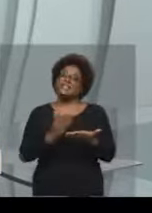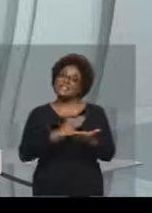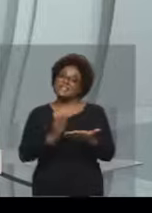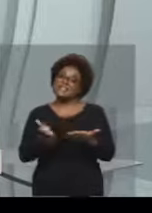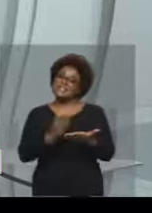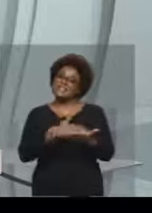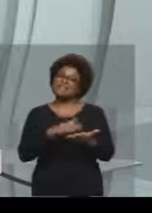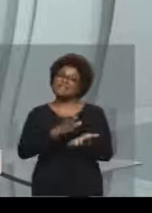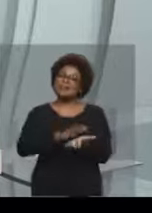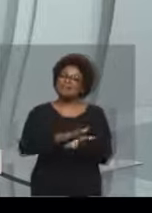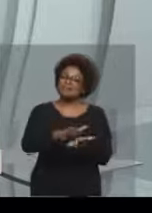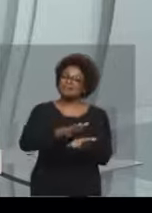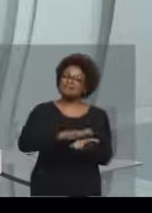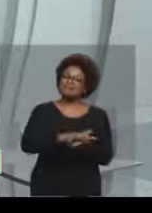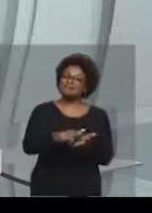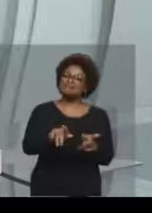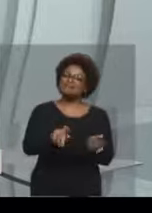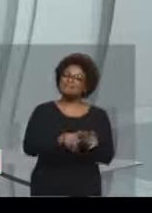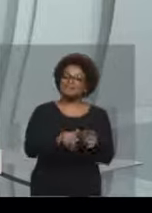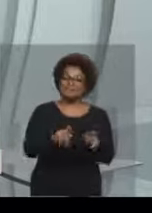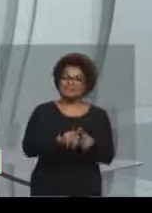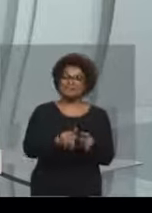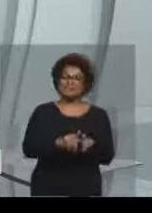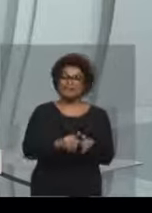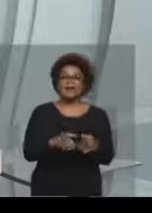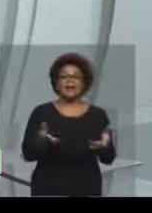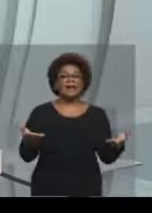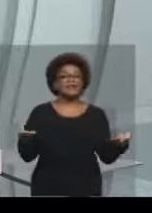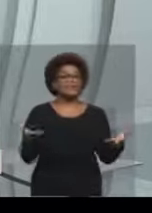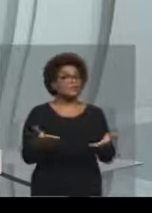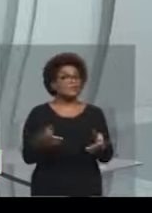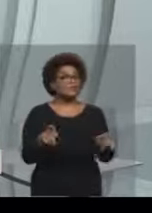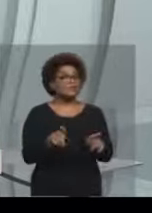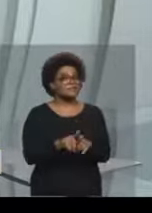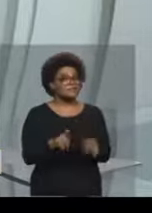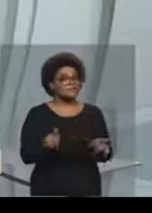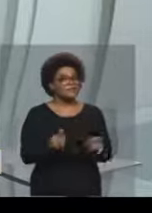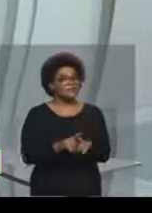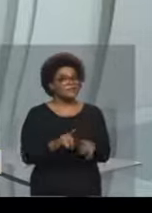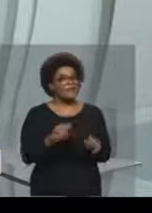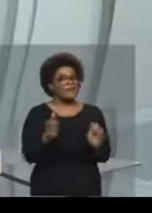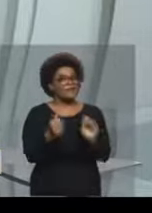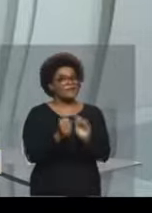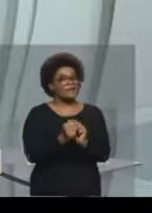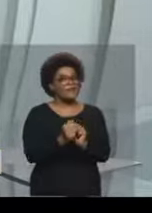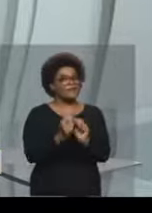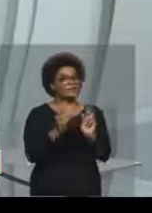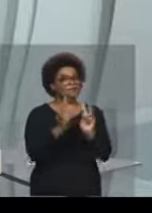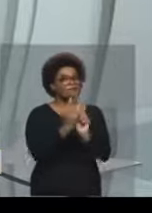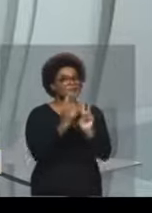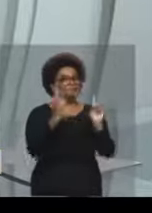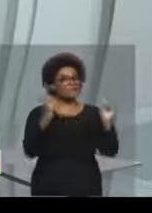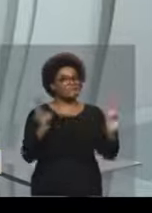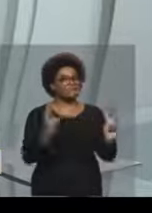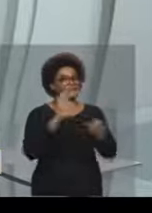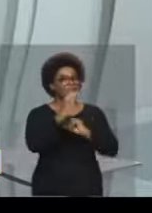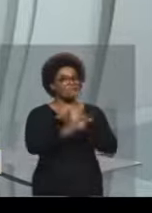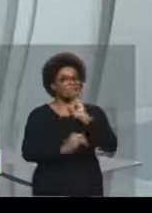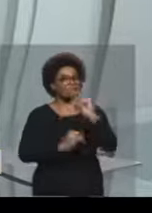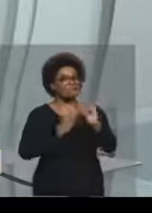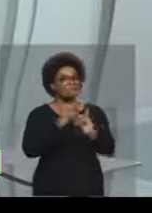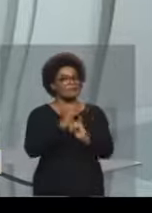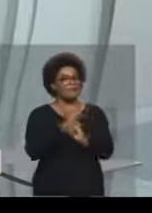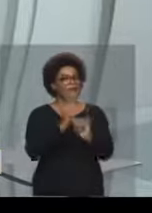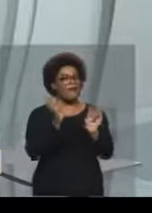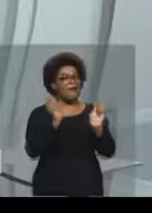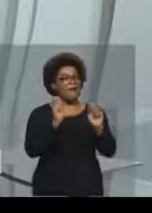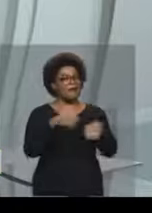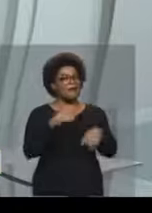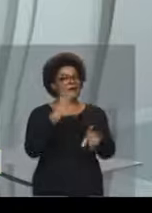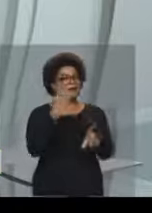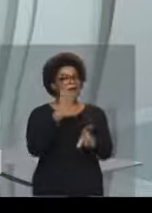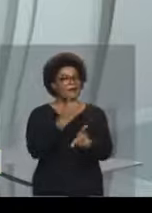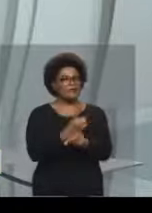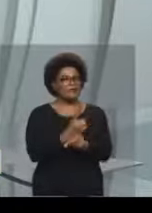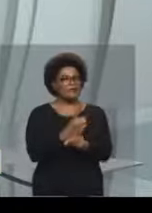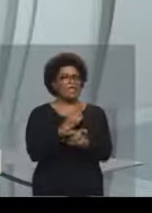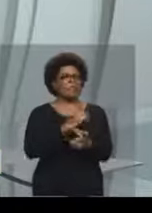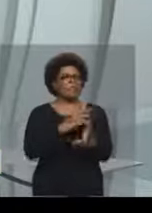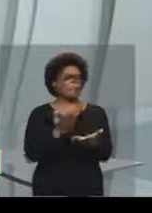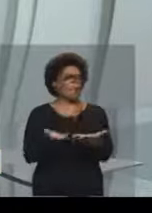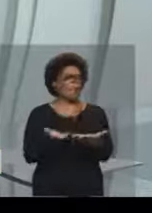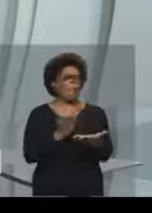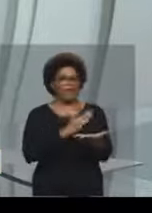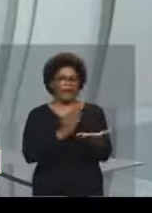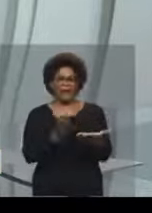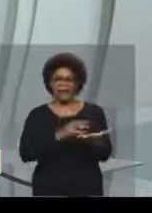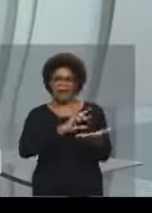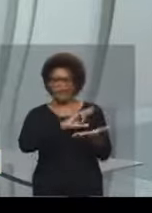nos jornais, né, online, virtual, aí na internet, revistas também, hoje nós já temos, né,